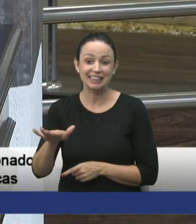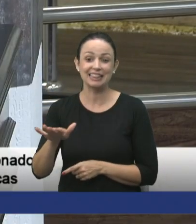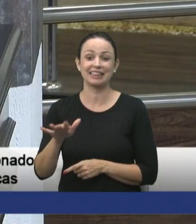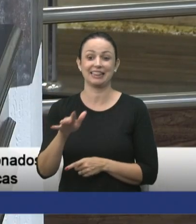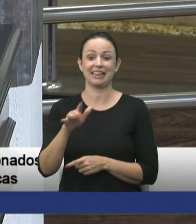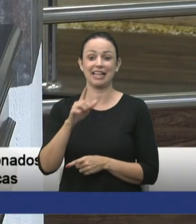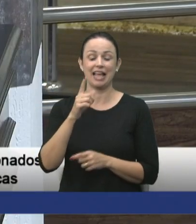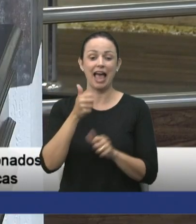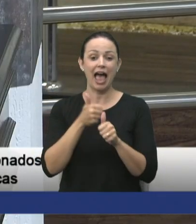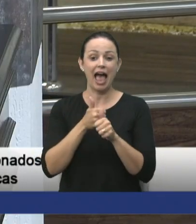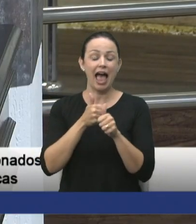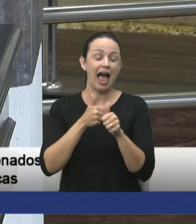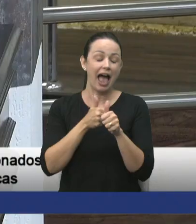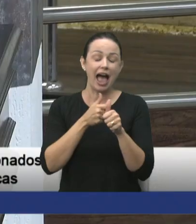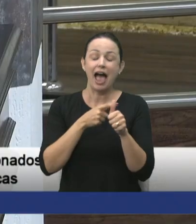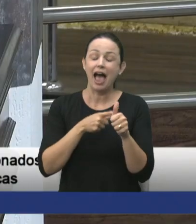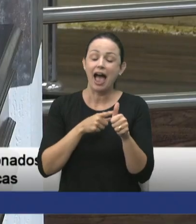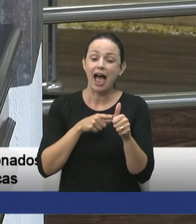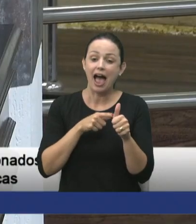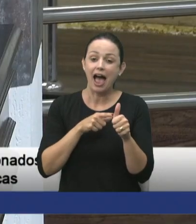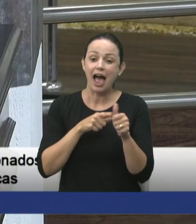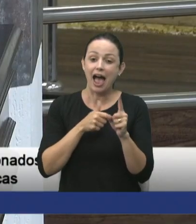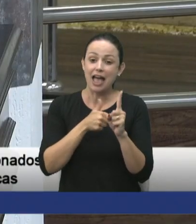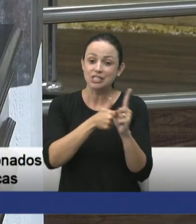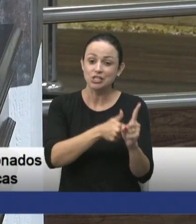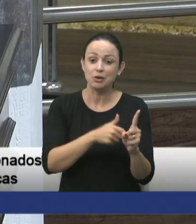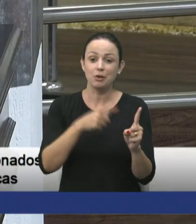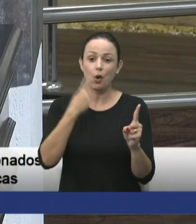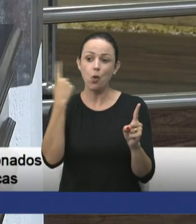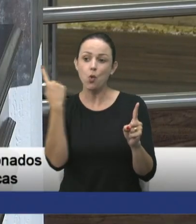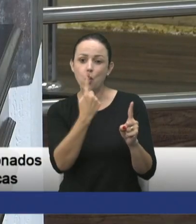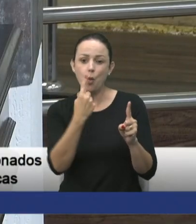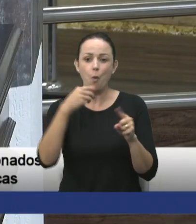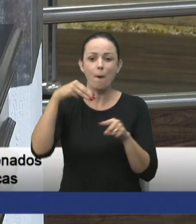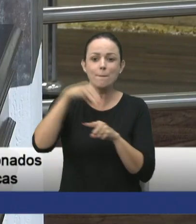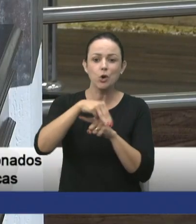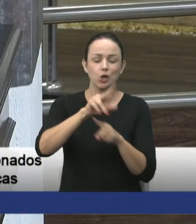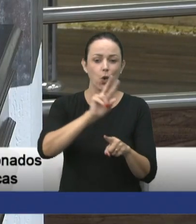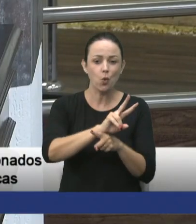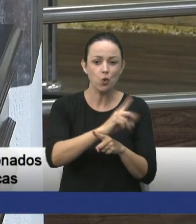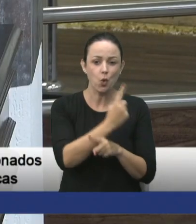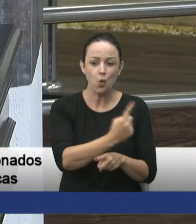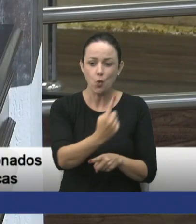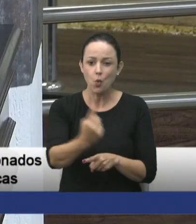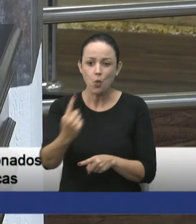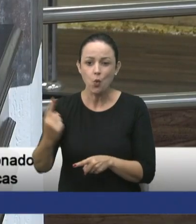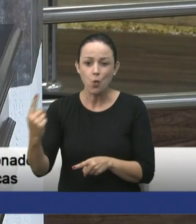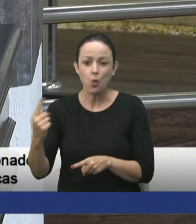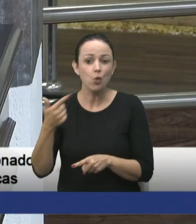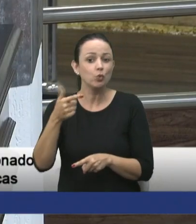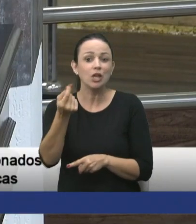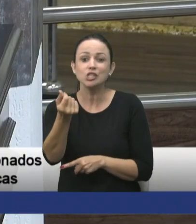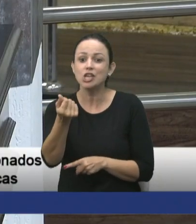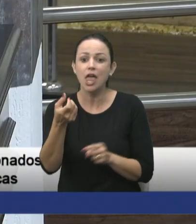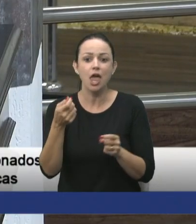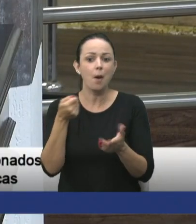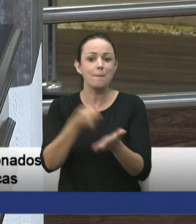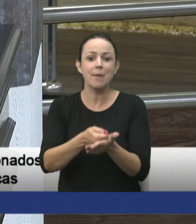monitor em sala de aula, vamos ser justa? Vai sobrar dinheiro para a saúde? vai sobrar dinheiro para outra